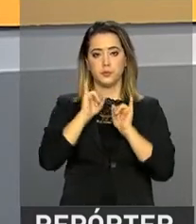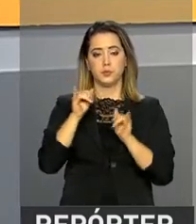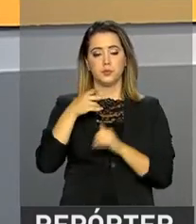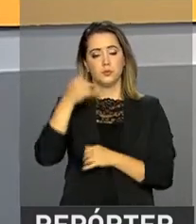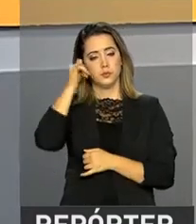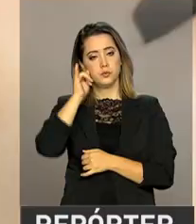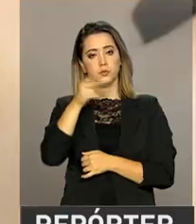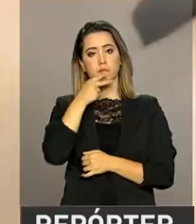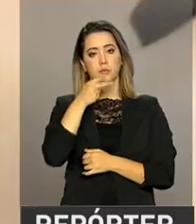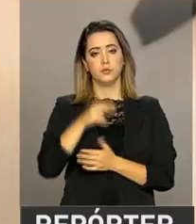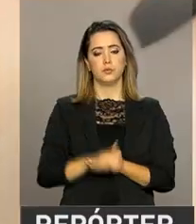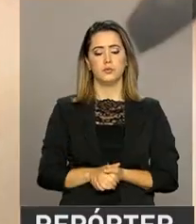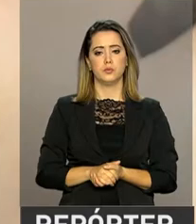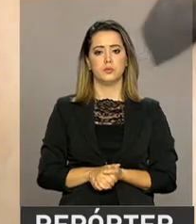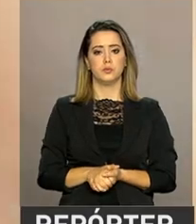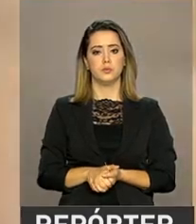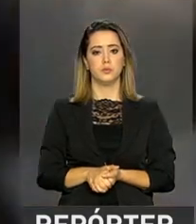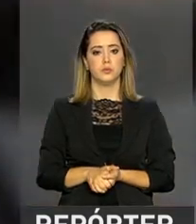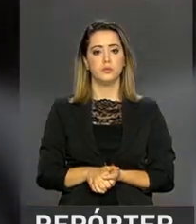Fumo.